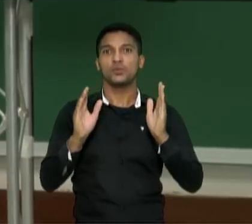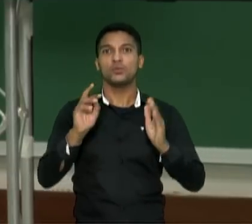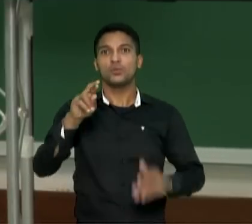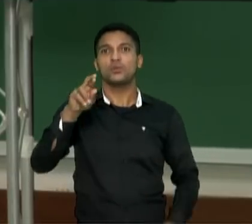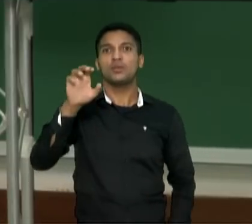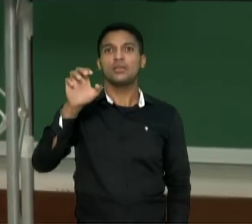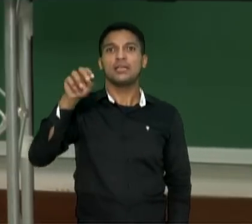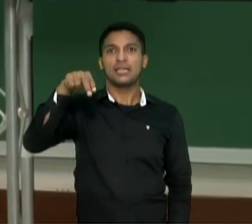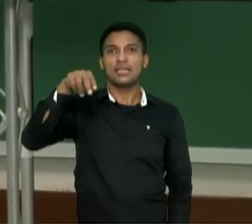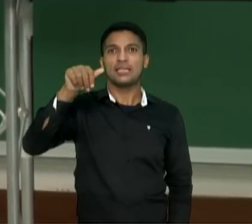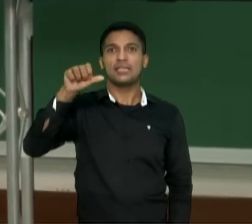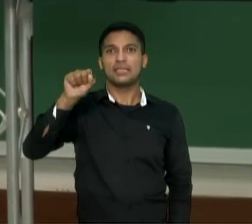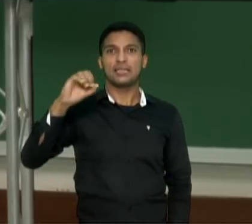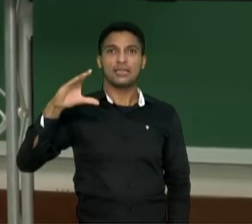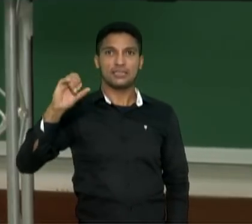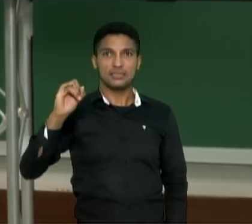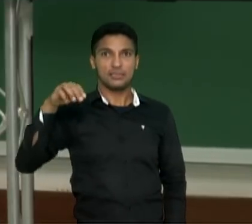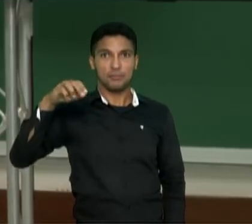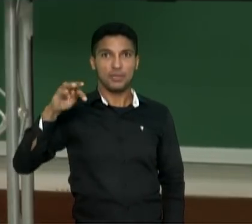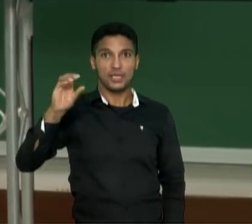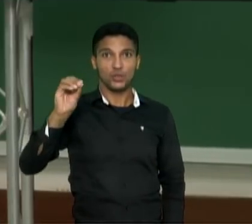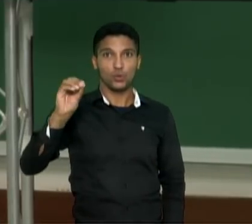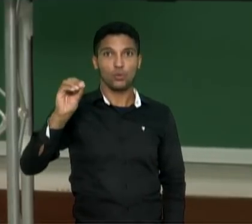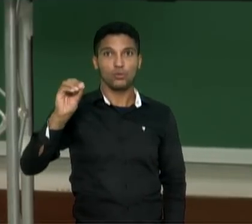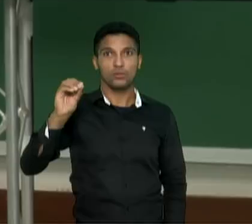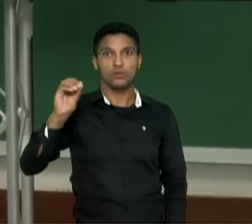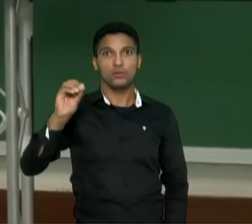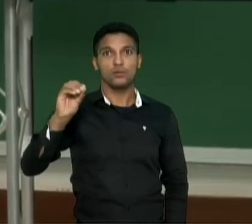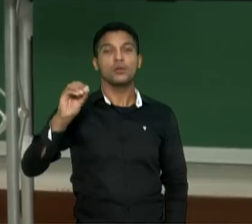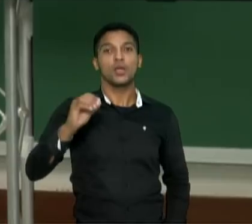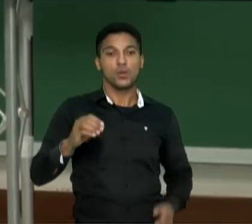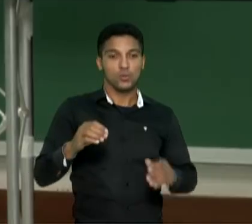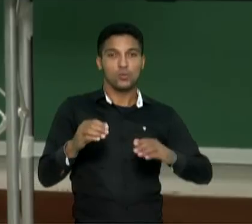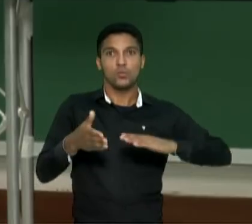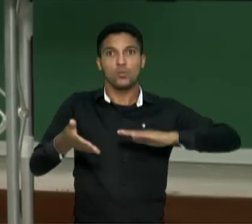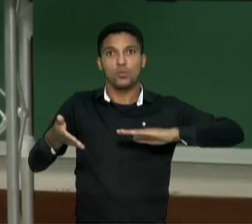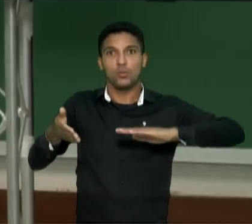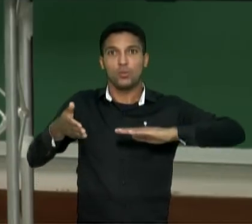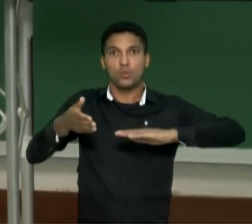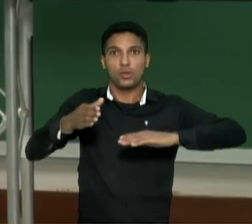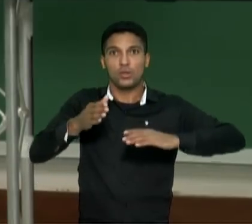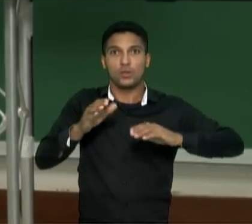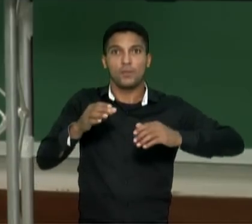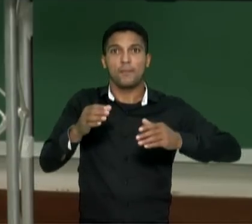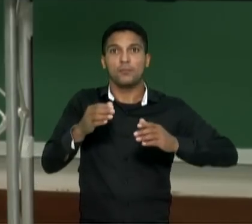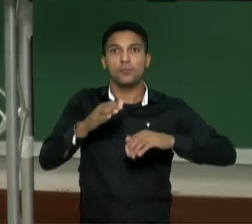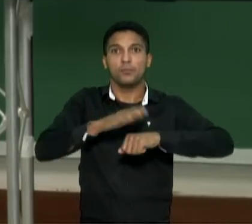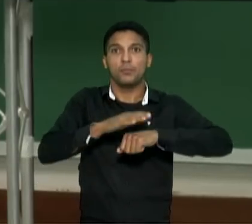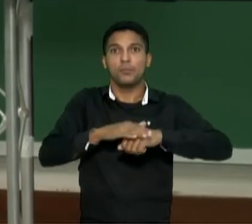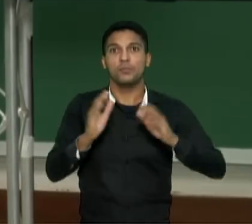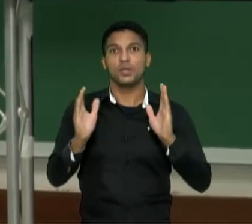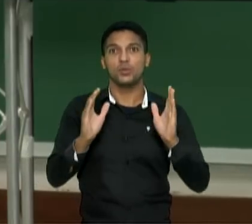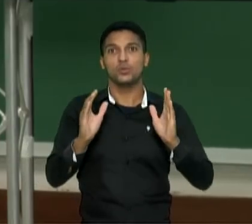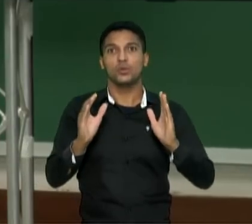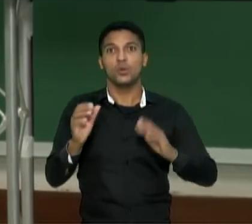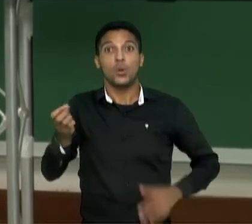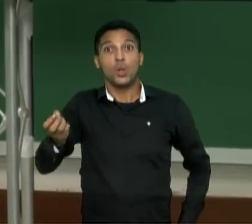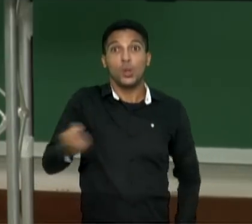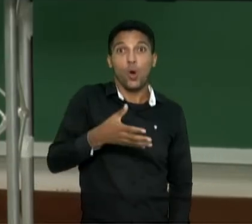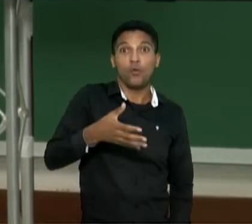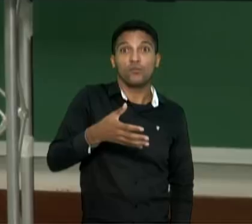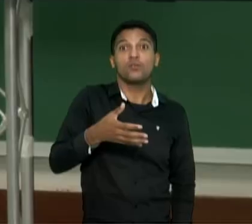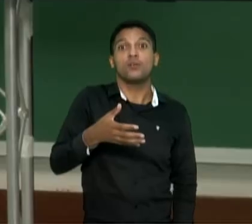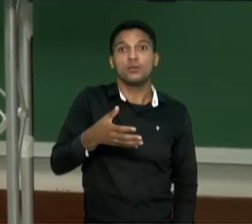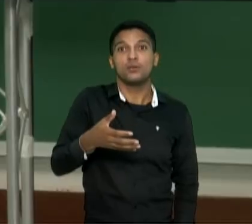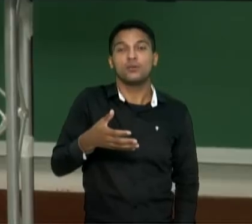mundo. Então, eles tinham... A Idade Média era quando a igreja dominava muito